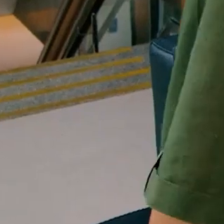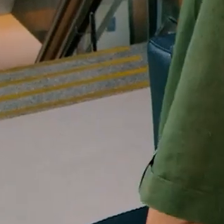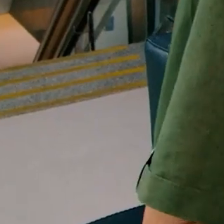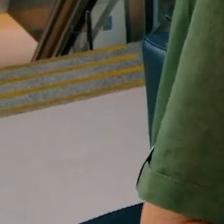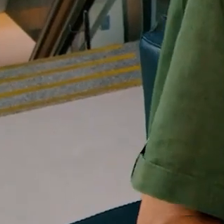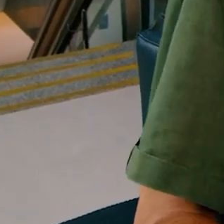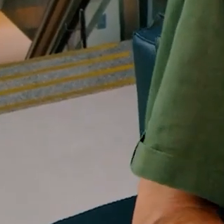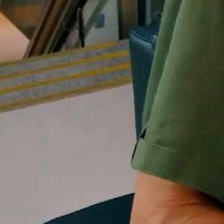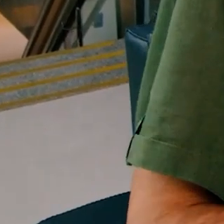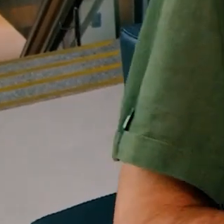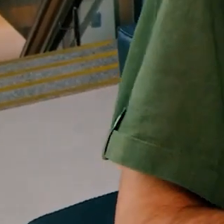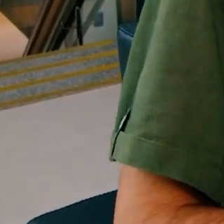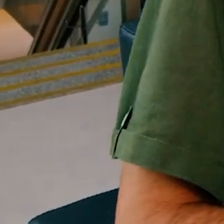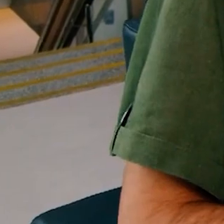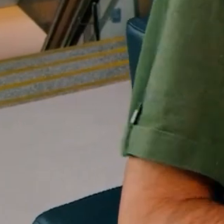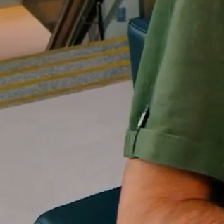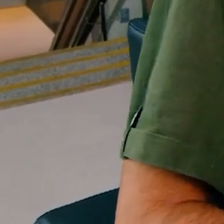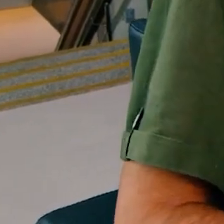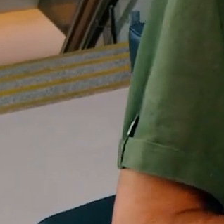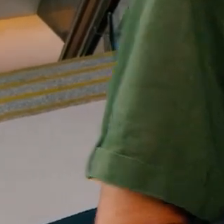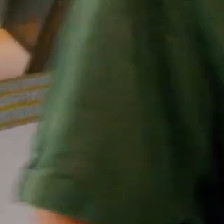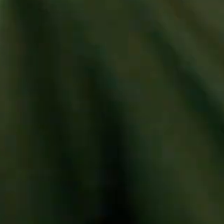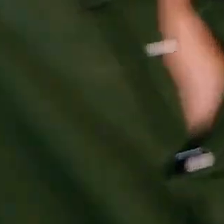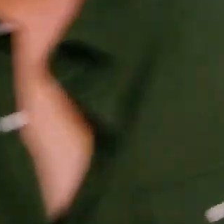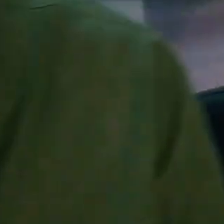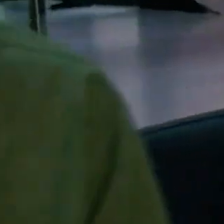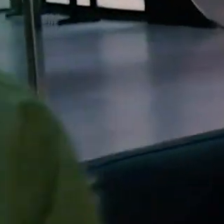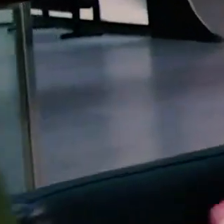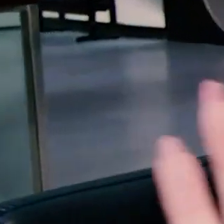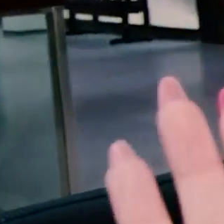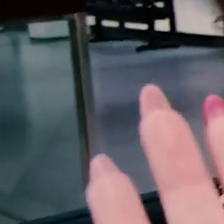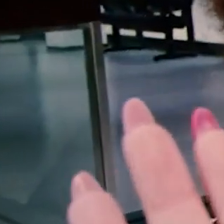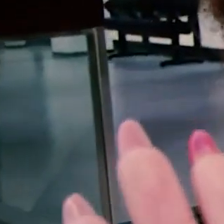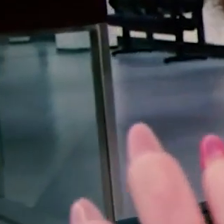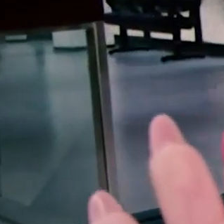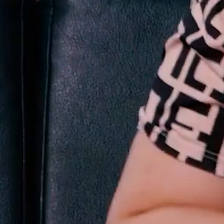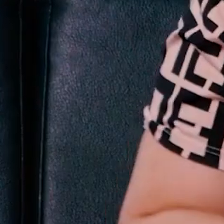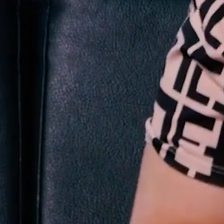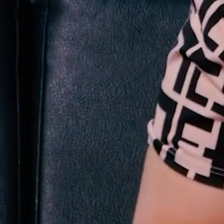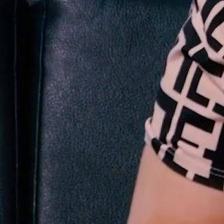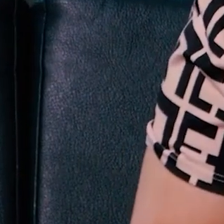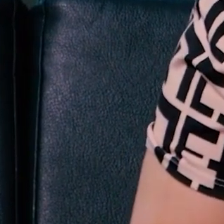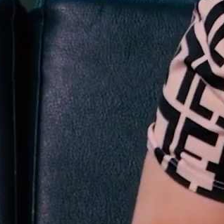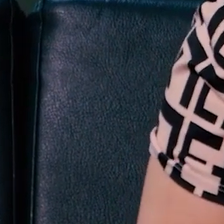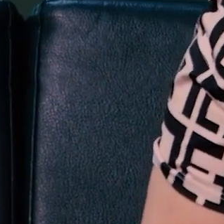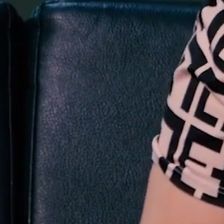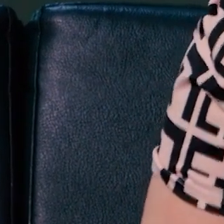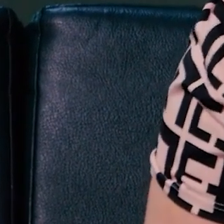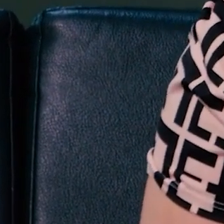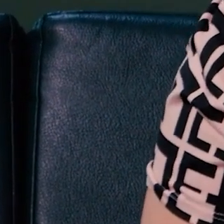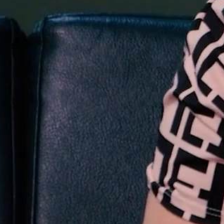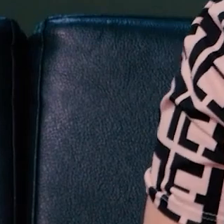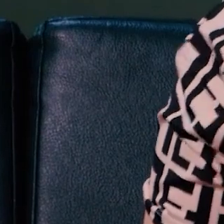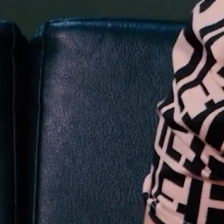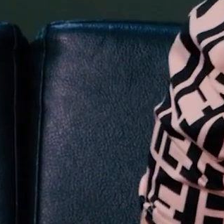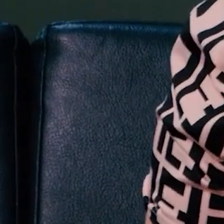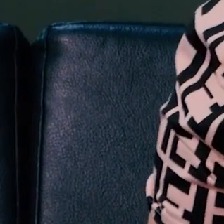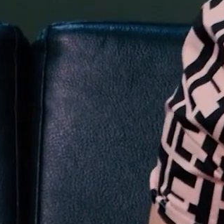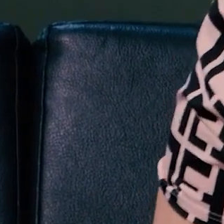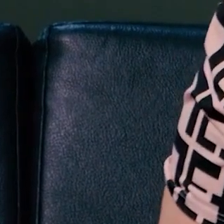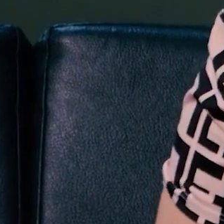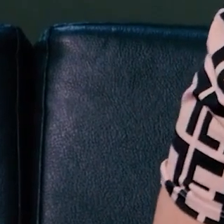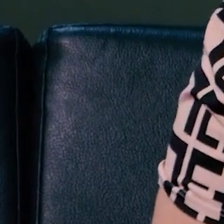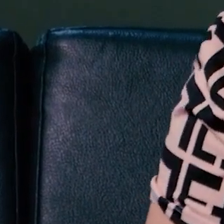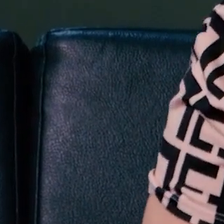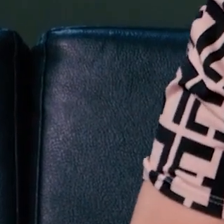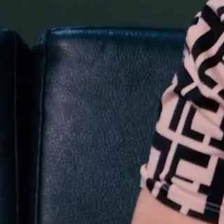Tomei vacina e mesmo assim tô gripado. Como isso é possível? Calma que a gente te explica. Primeiro, é importante deixar claro que a vacina da gripe